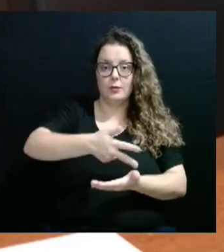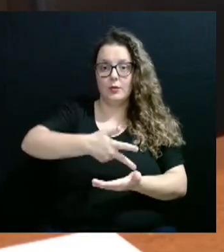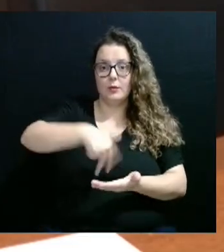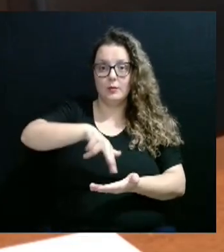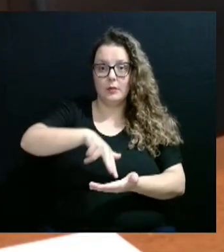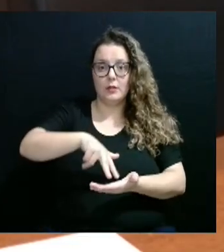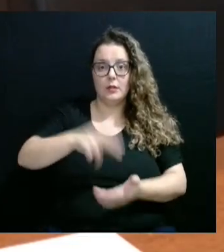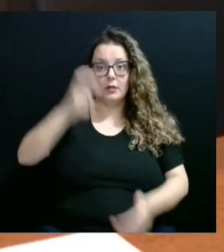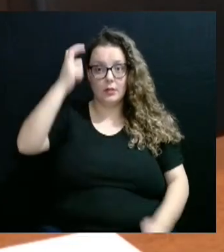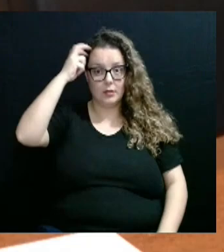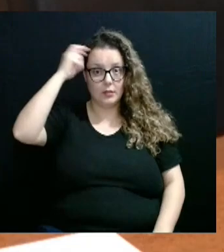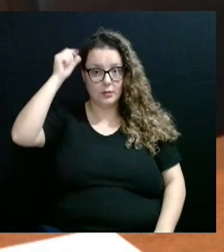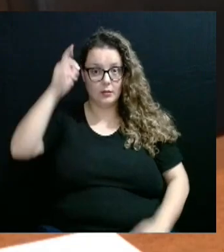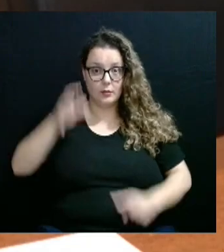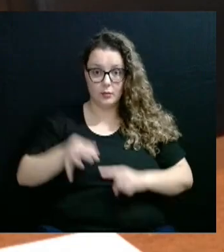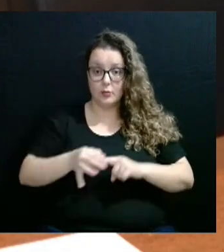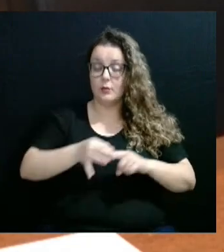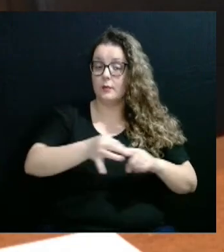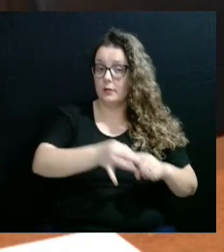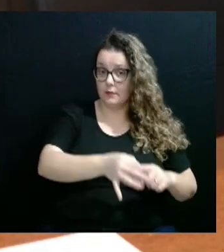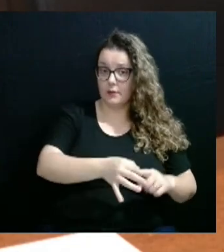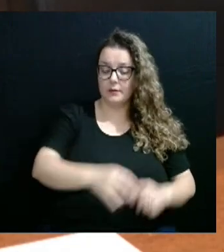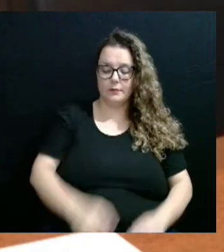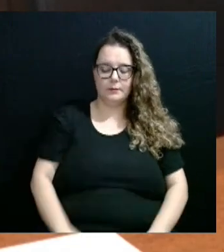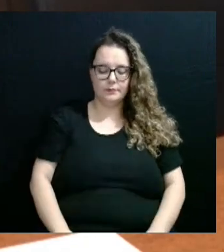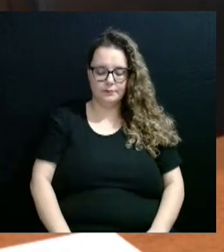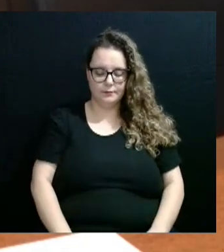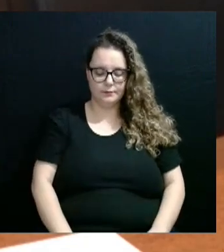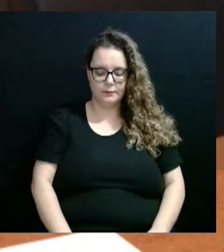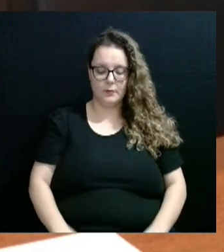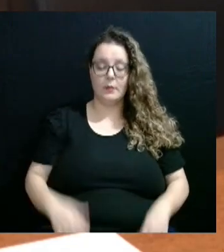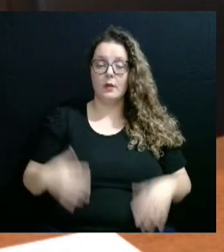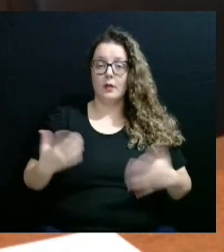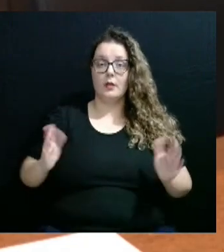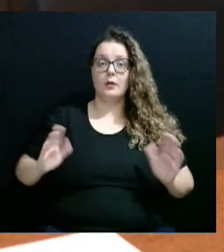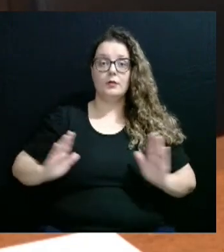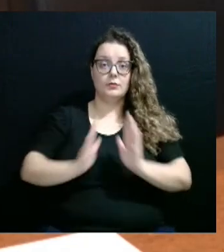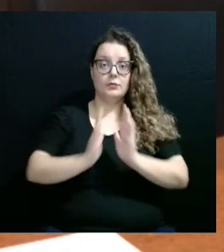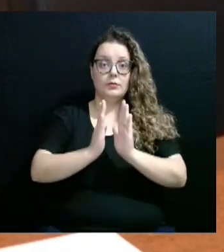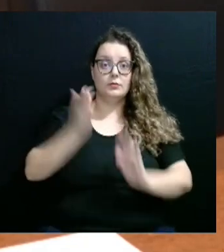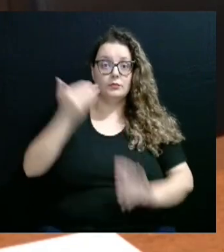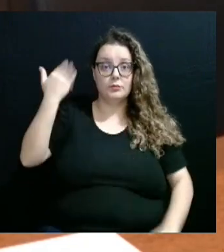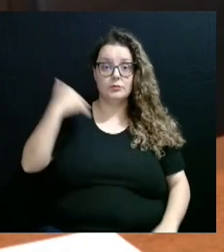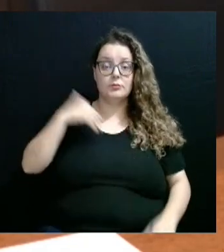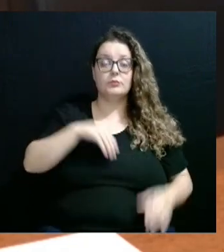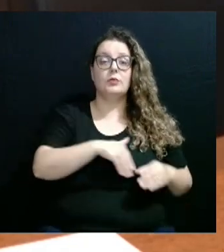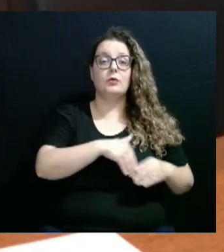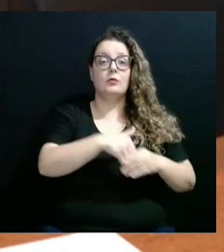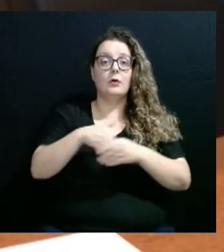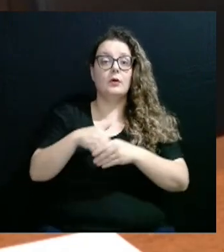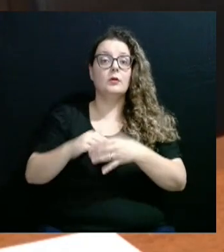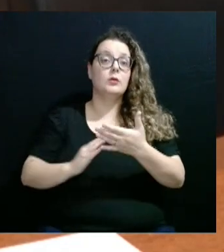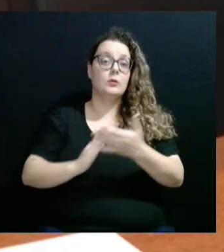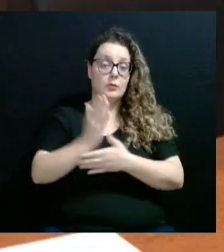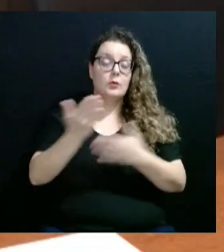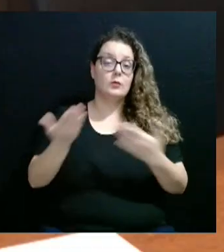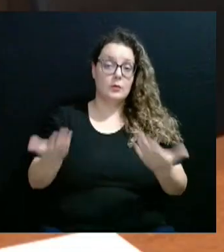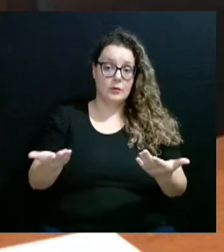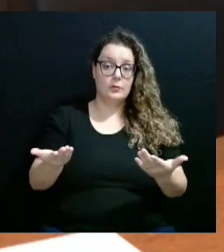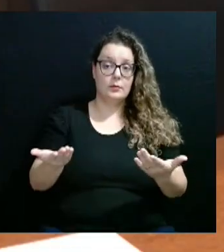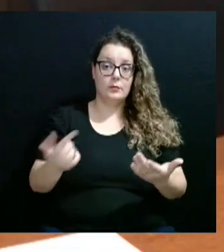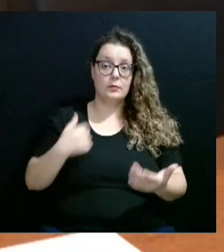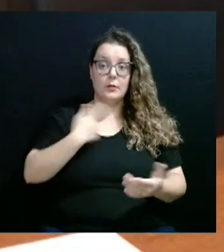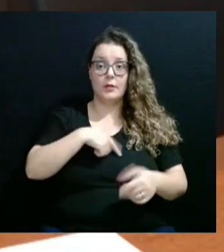Periférica. Essa frente já foi votada, já foi aprovada, mas a gente estava esperando, aguardando